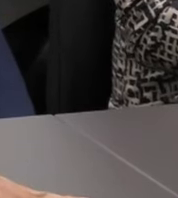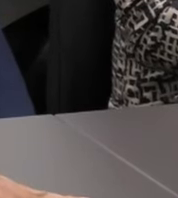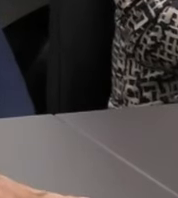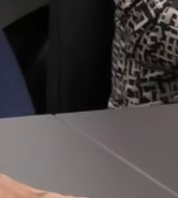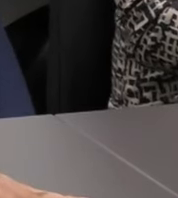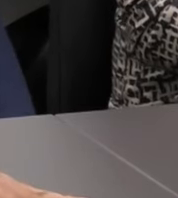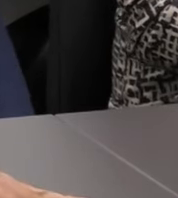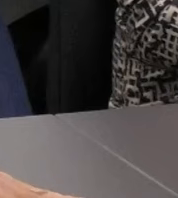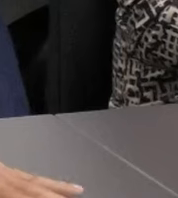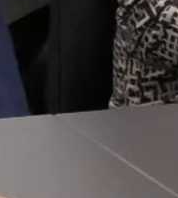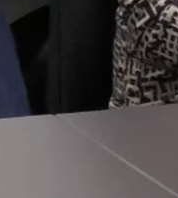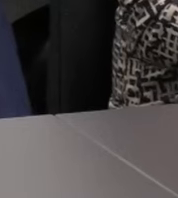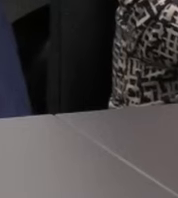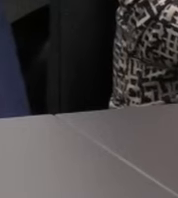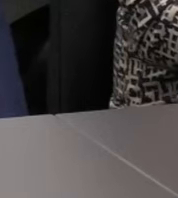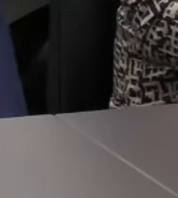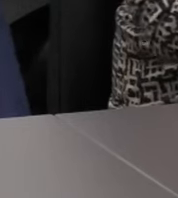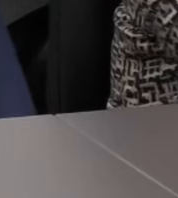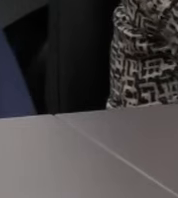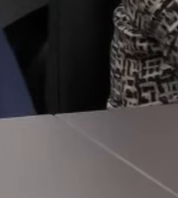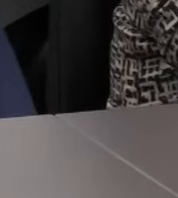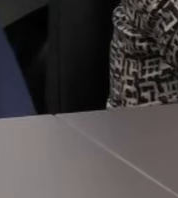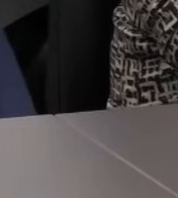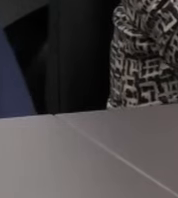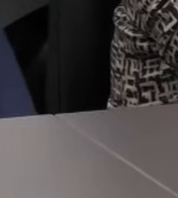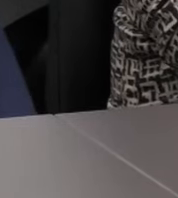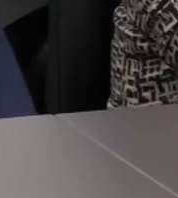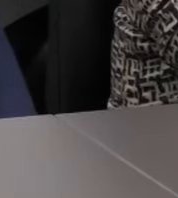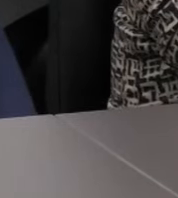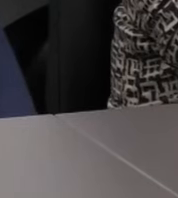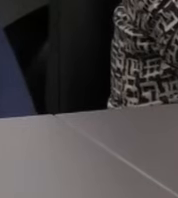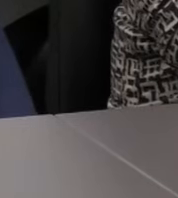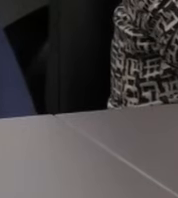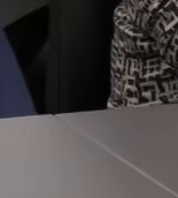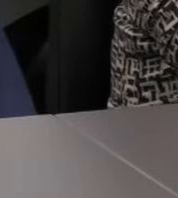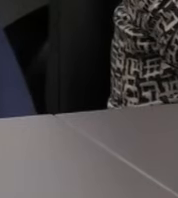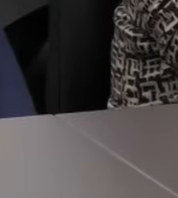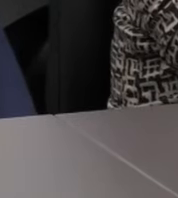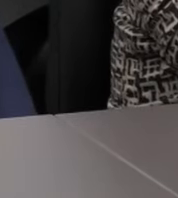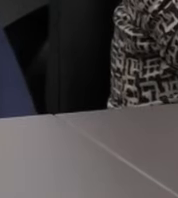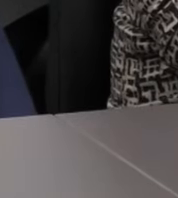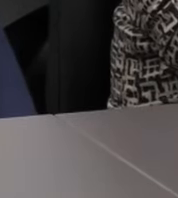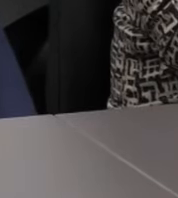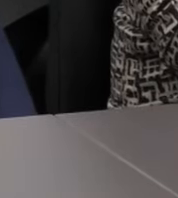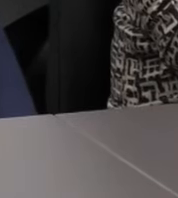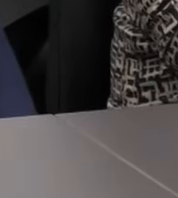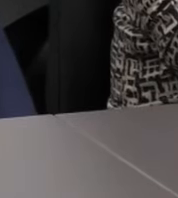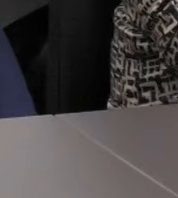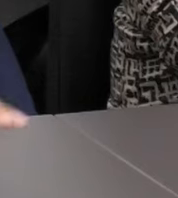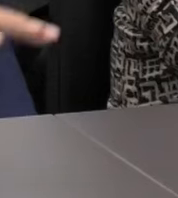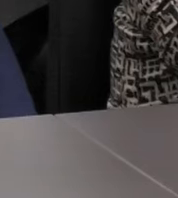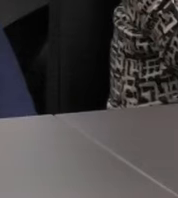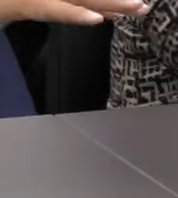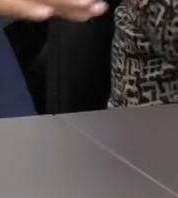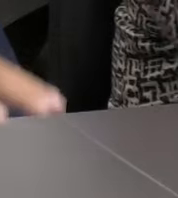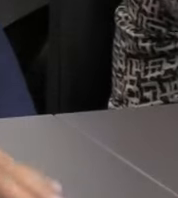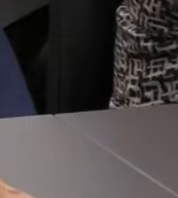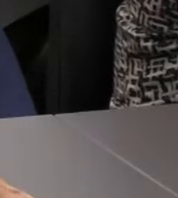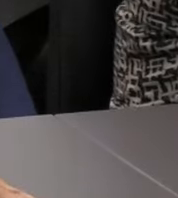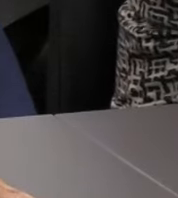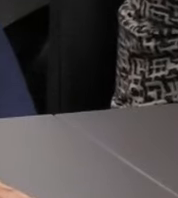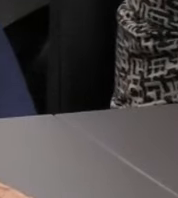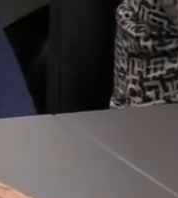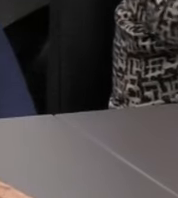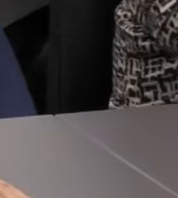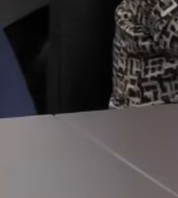situação que certamente num futuro vai nos dar problema em termos de reconhecimento fotográfico agora uma situação